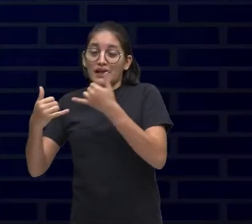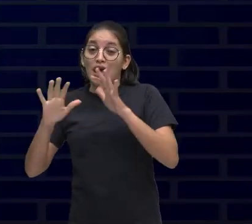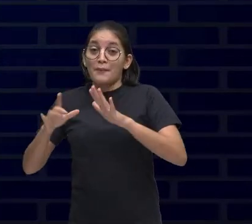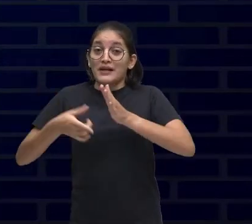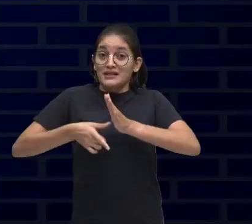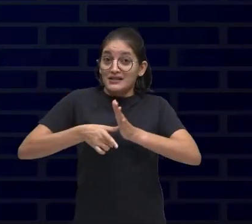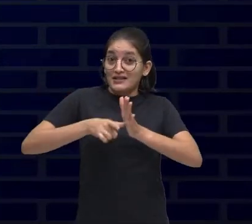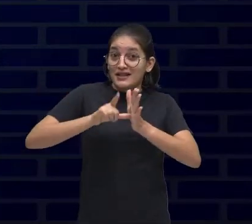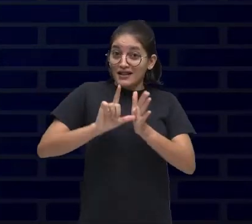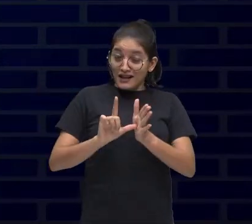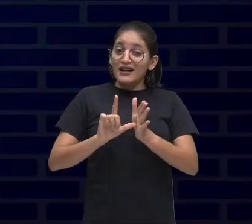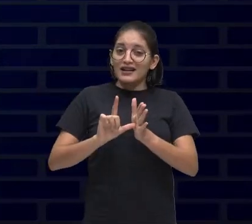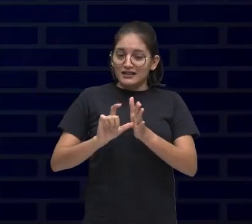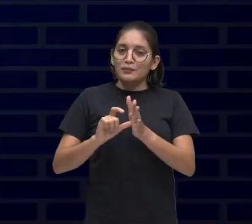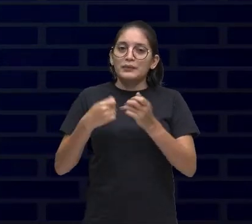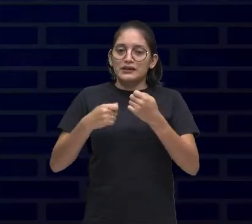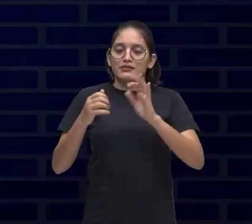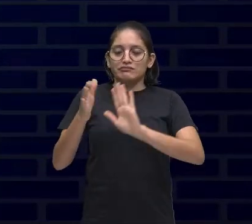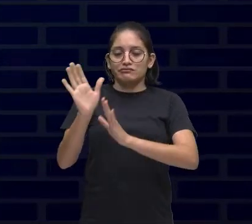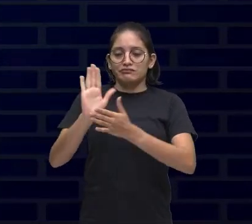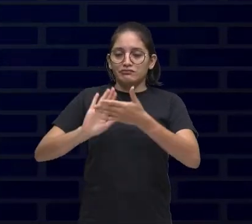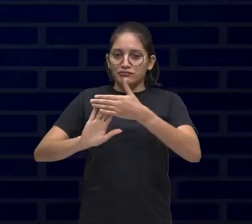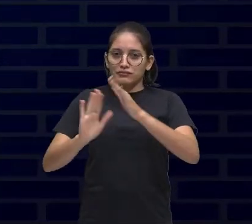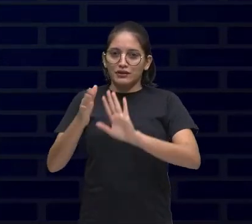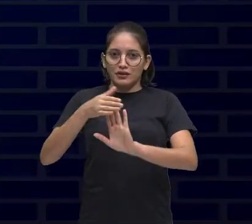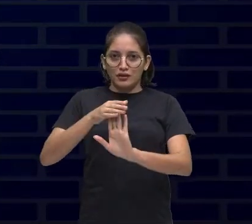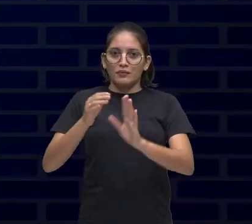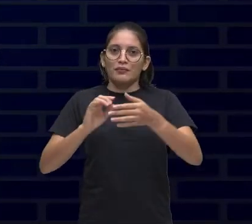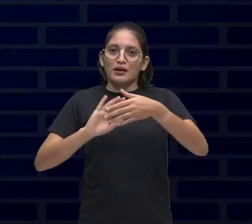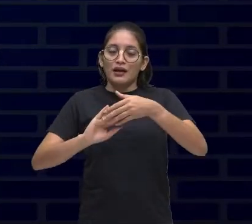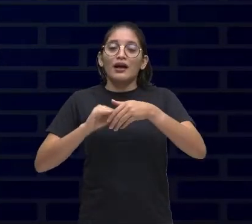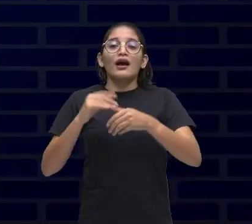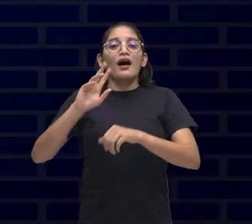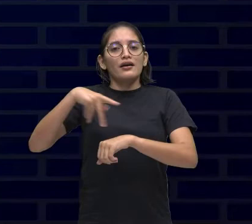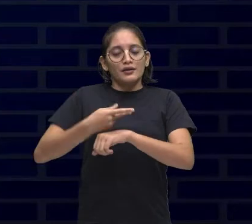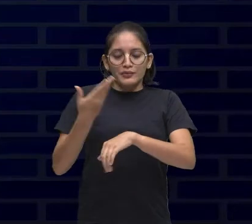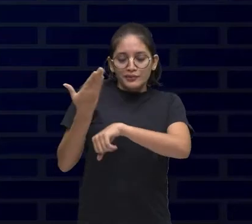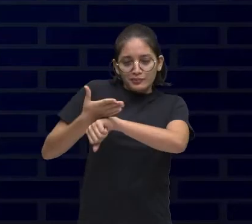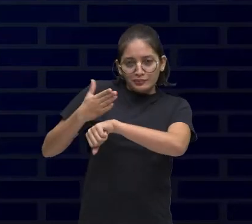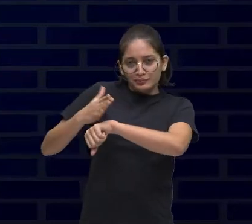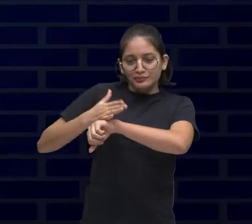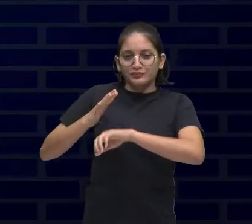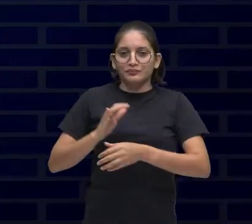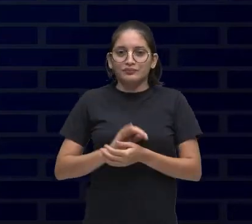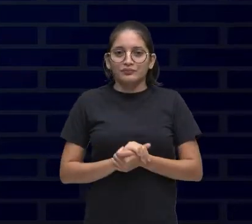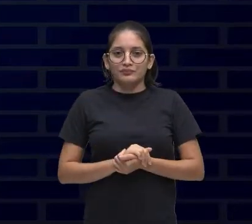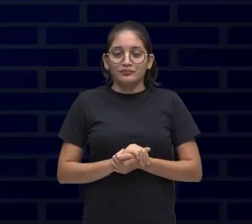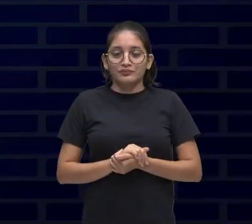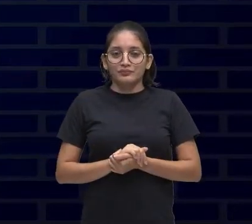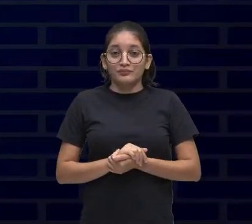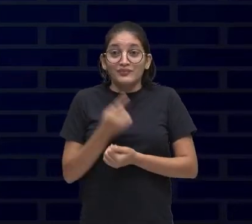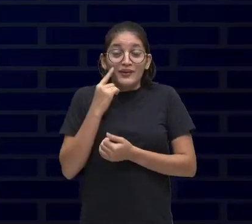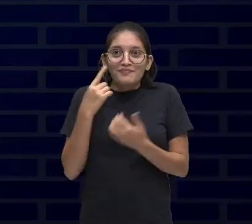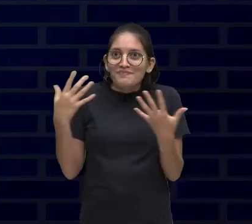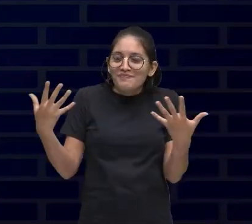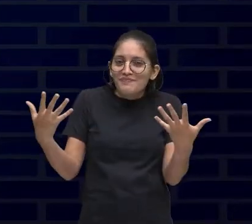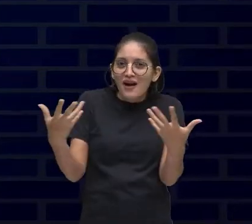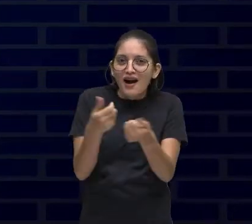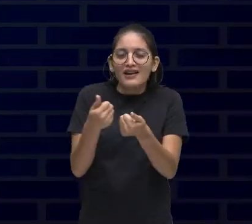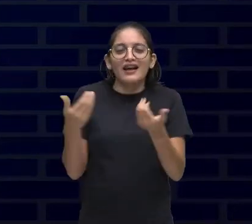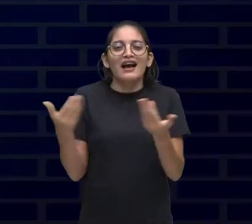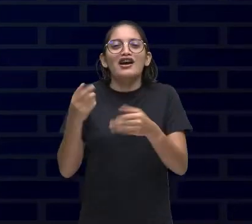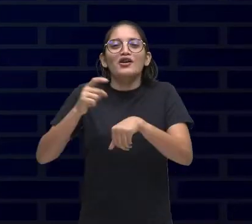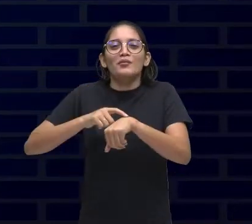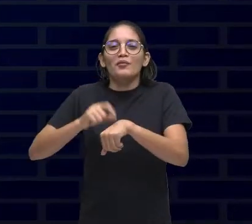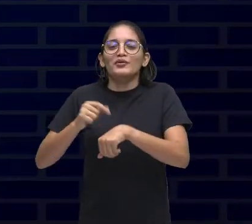antes temos que nos alongar para poder os exercícios praticar. Olha que maravilha, agora está na